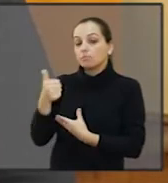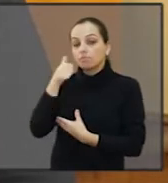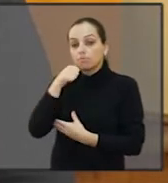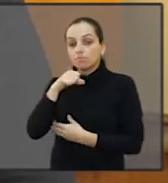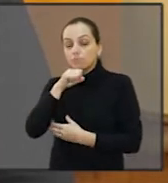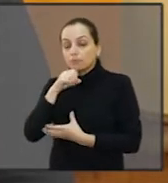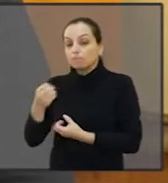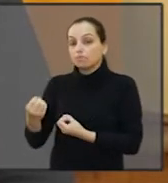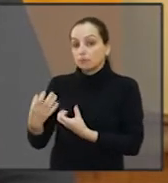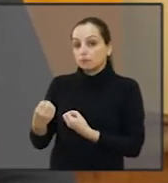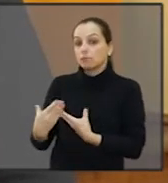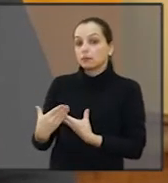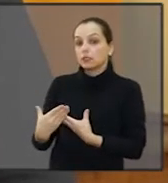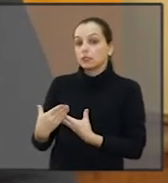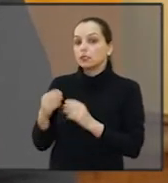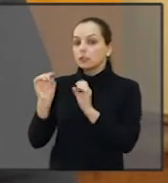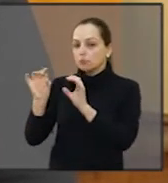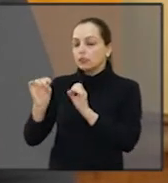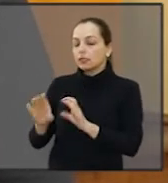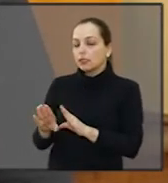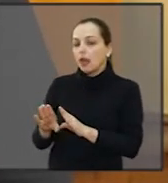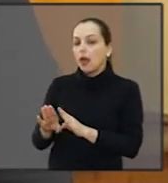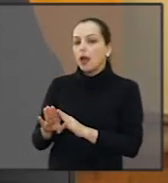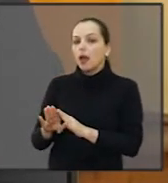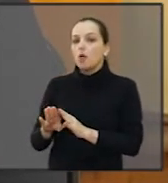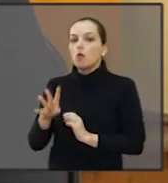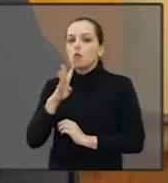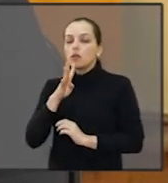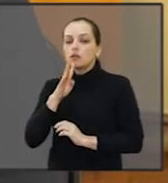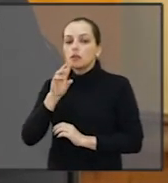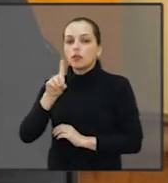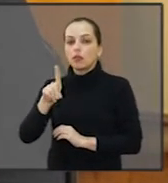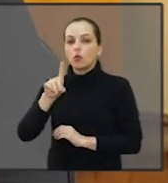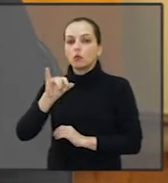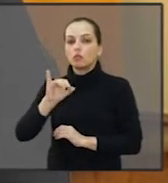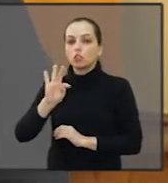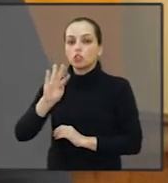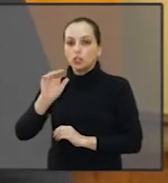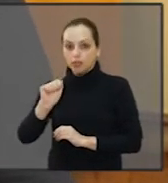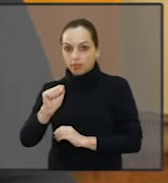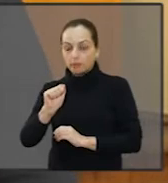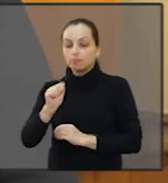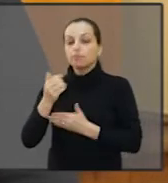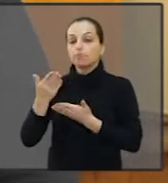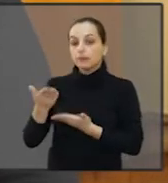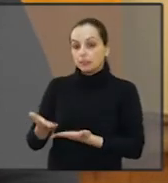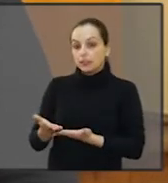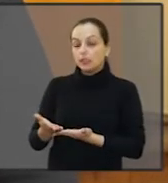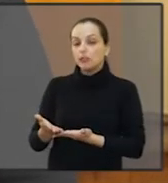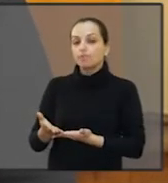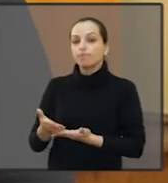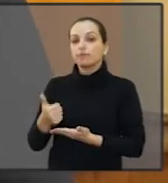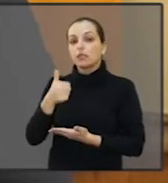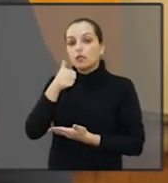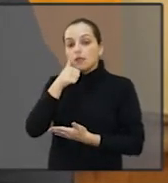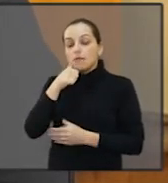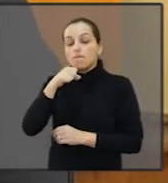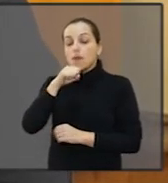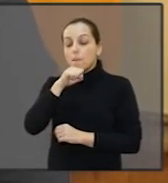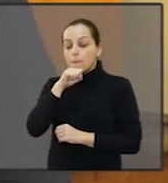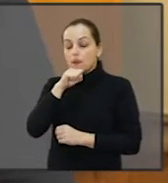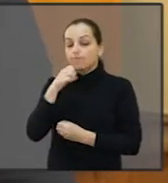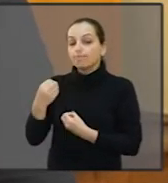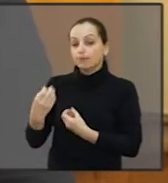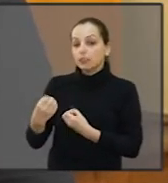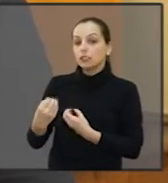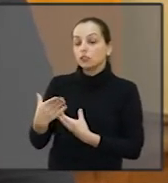muito especial na minha carreira. Dona Benedita, né? Dona Dita lá no Melhado, minha mãe, todo mundo conhecida como Dona Dita. E assim, eu